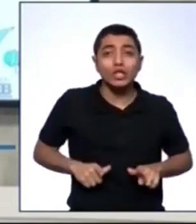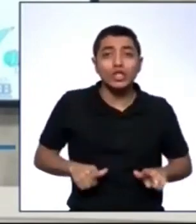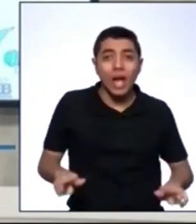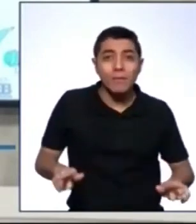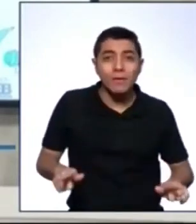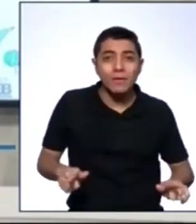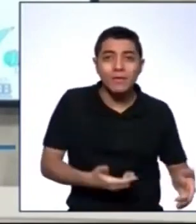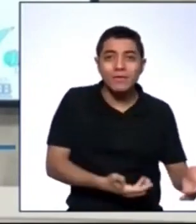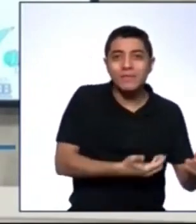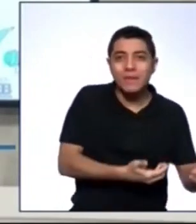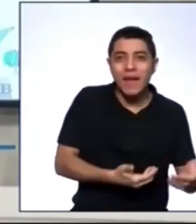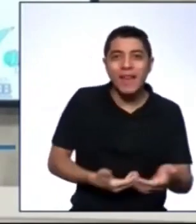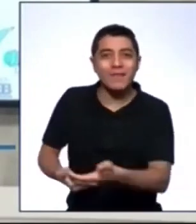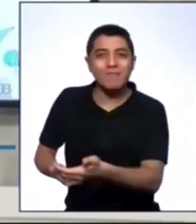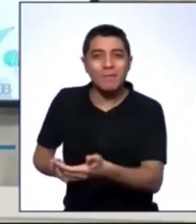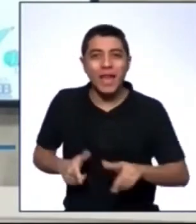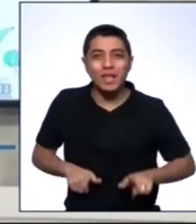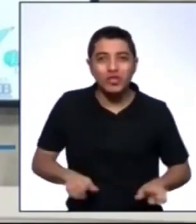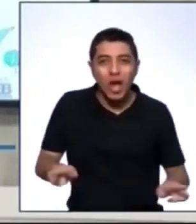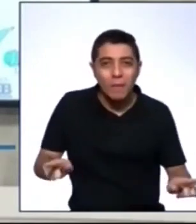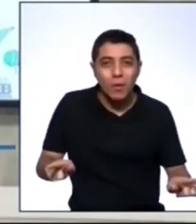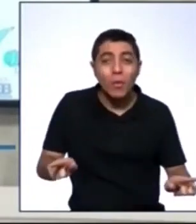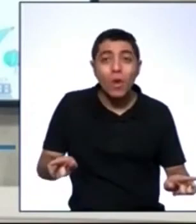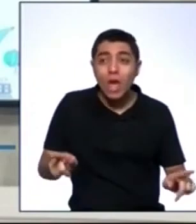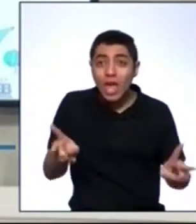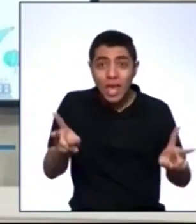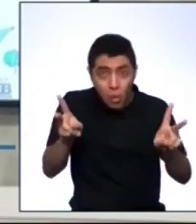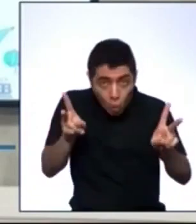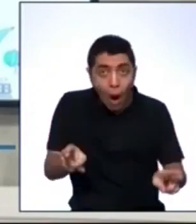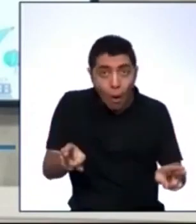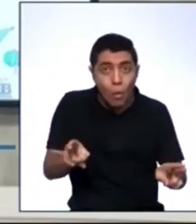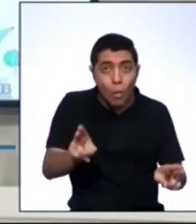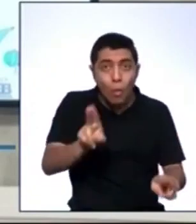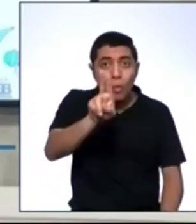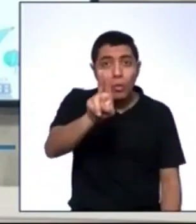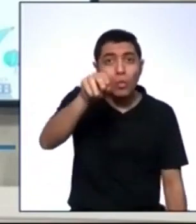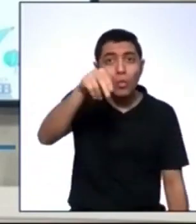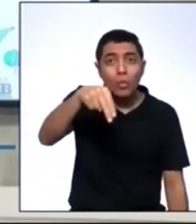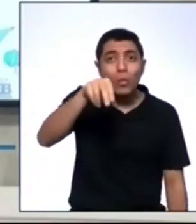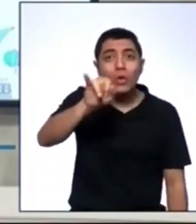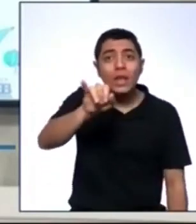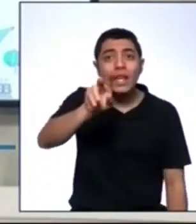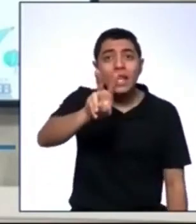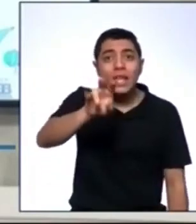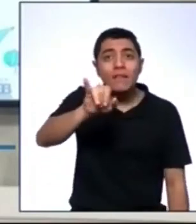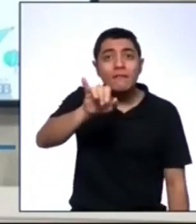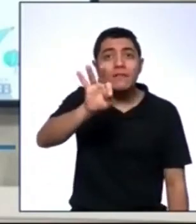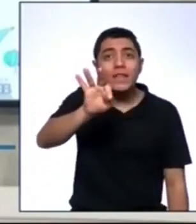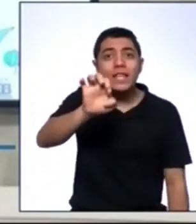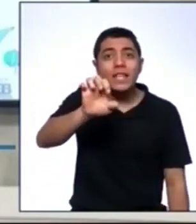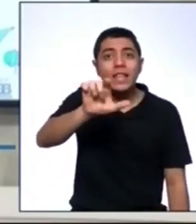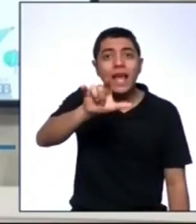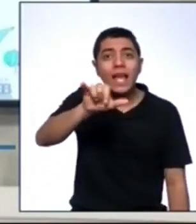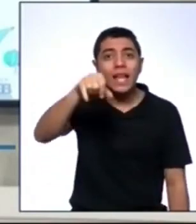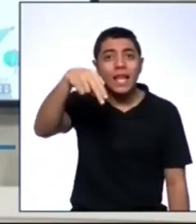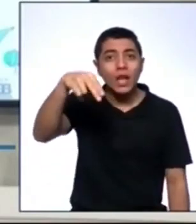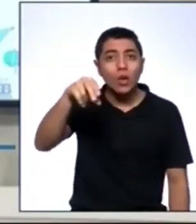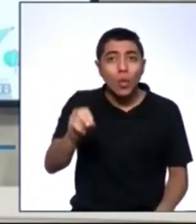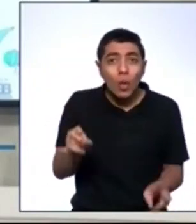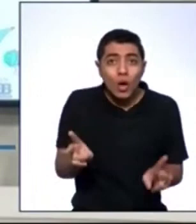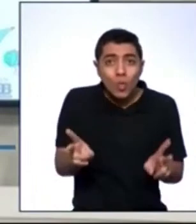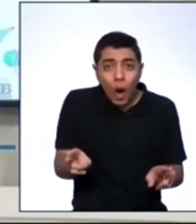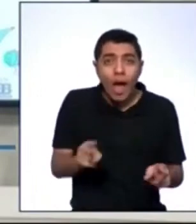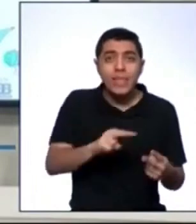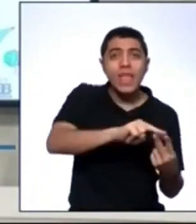monozigóticos ou idênticos apresentam perfeitamente o mesmo DNA. Ele não consegue separar. E